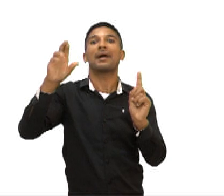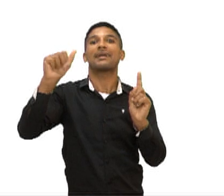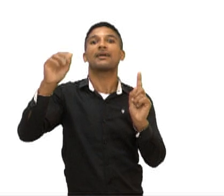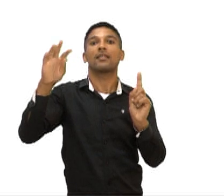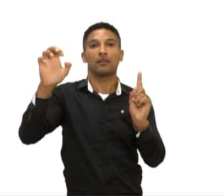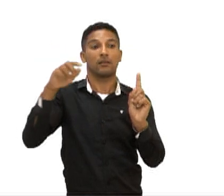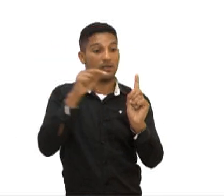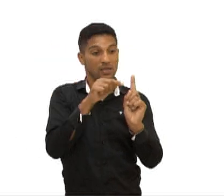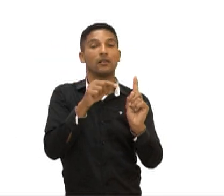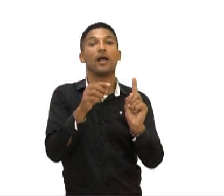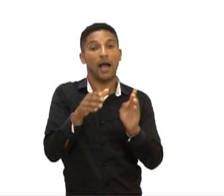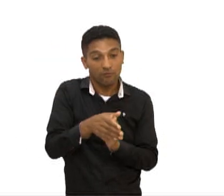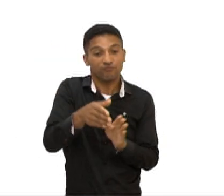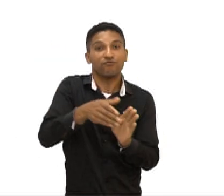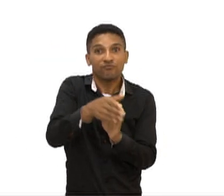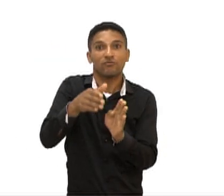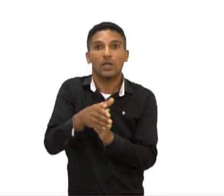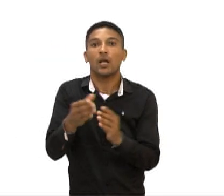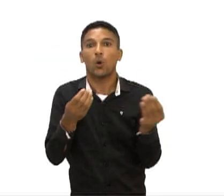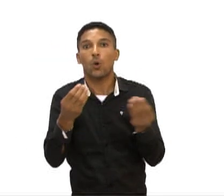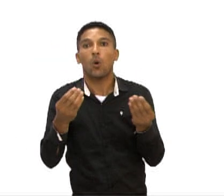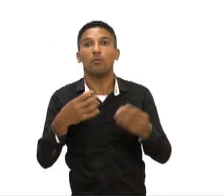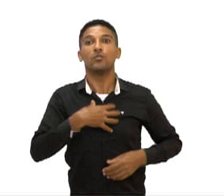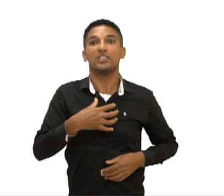coreografias os participantes têm que realizar.